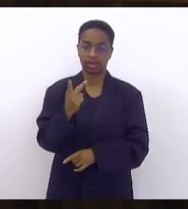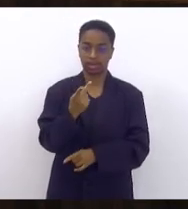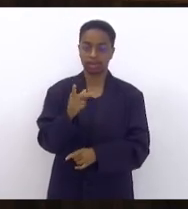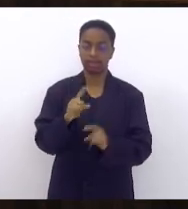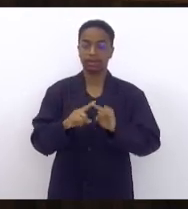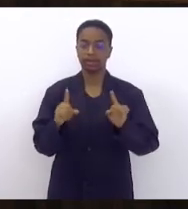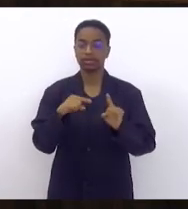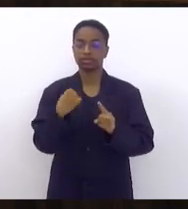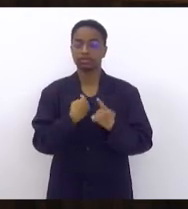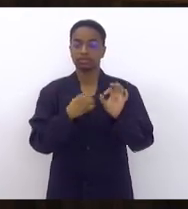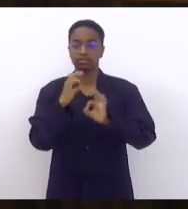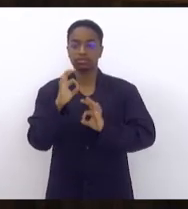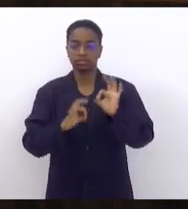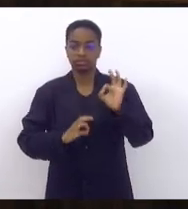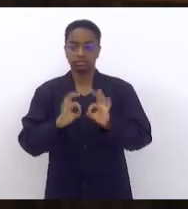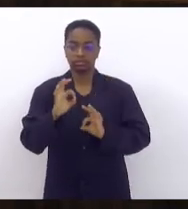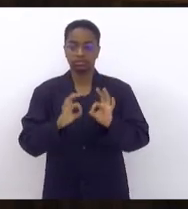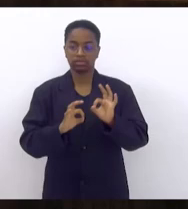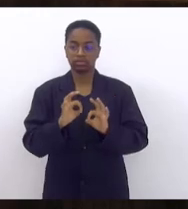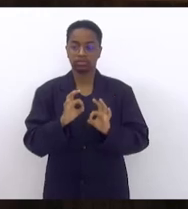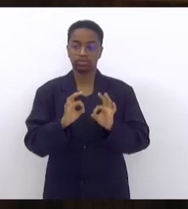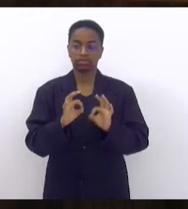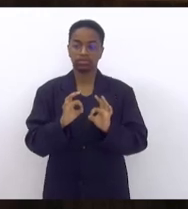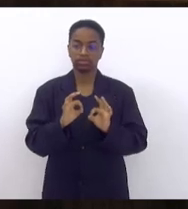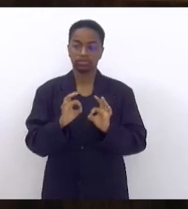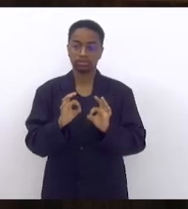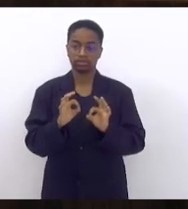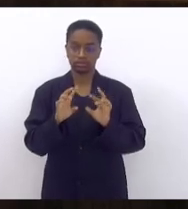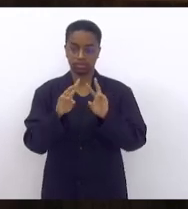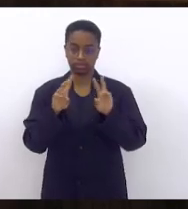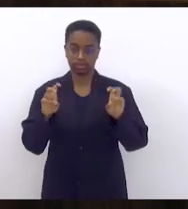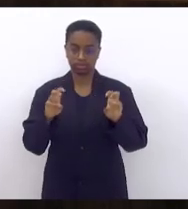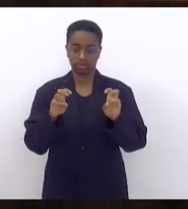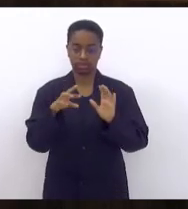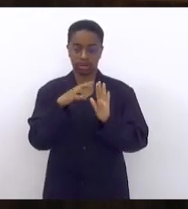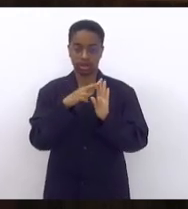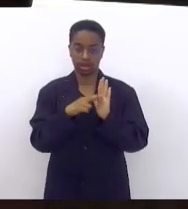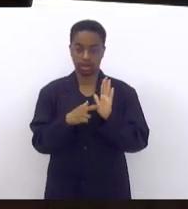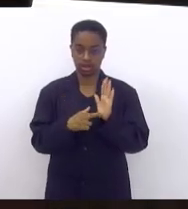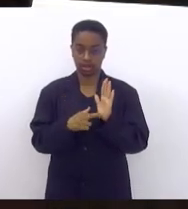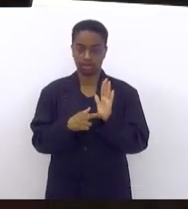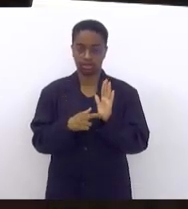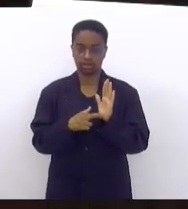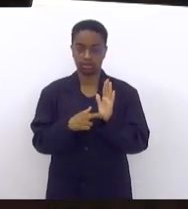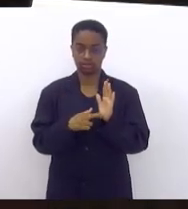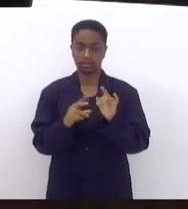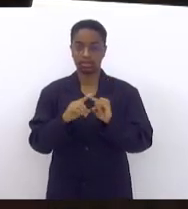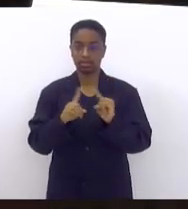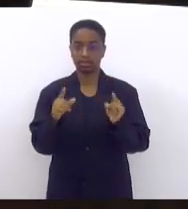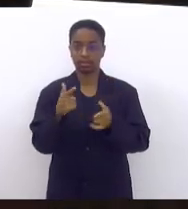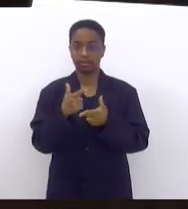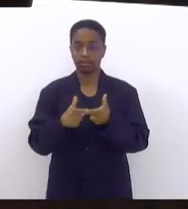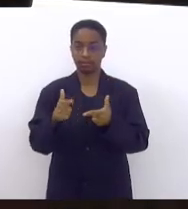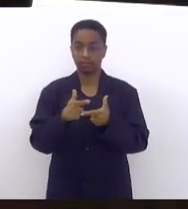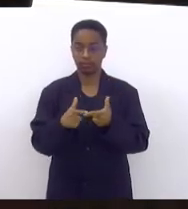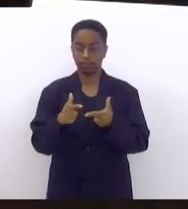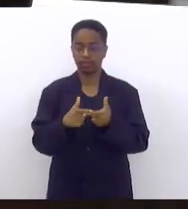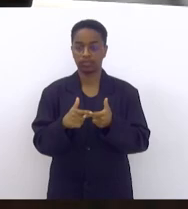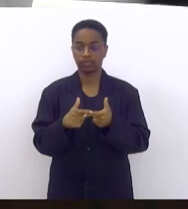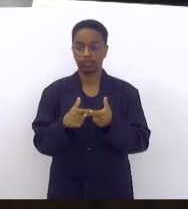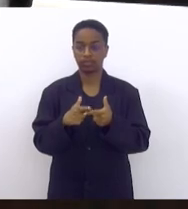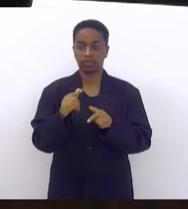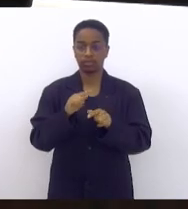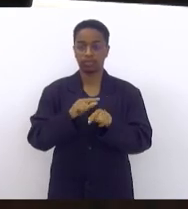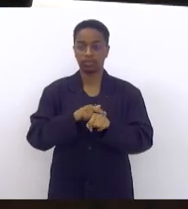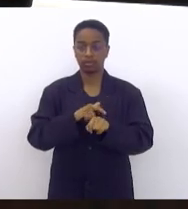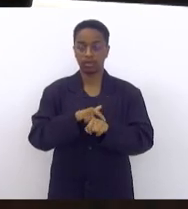nós elaboramos a questão da regulamentação. O problema é que na mudança de governo a